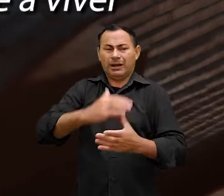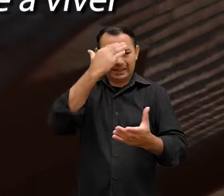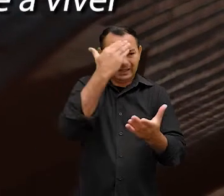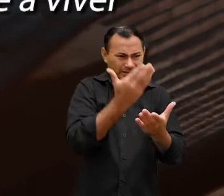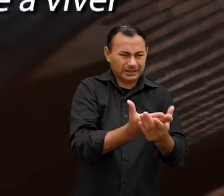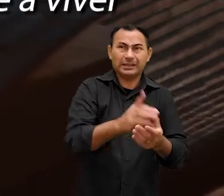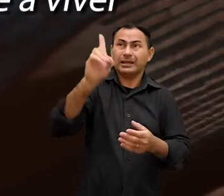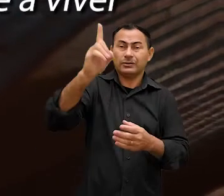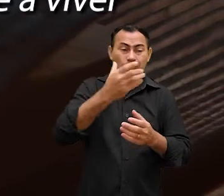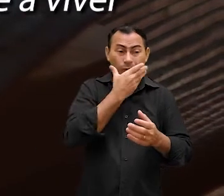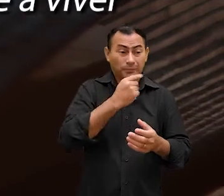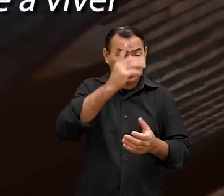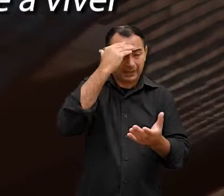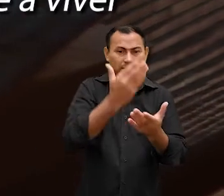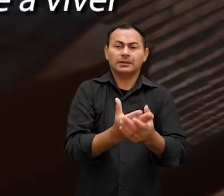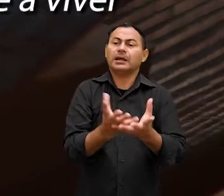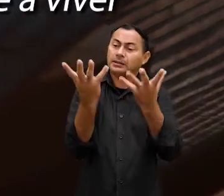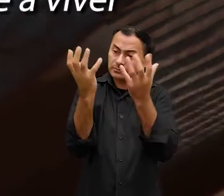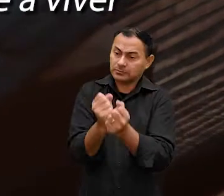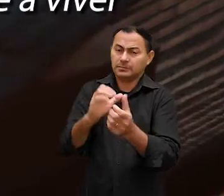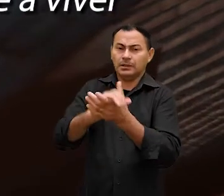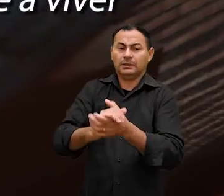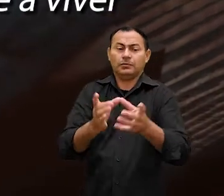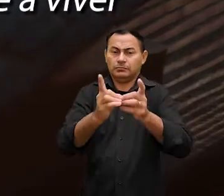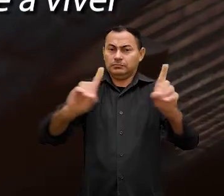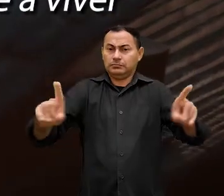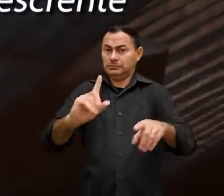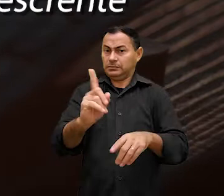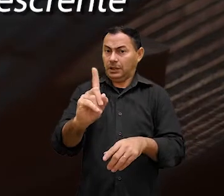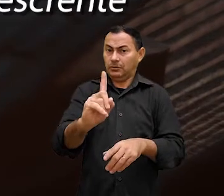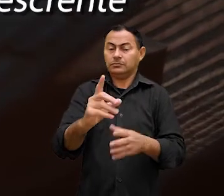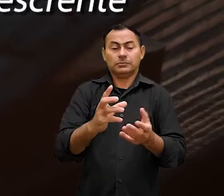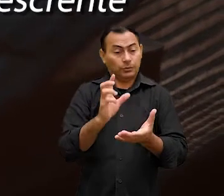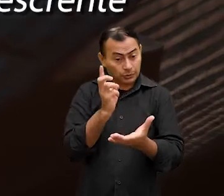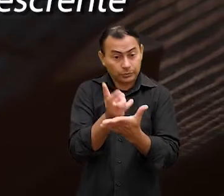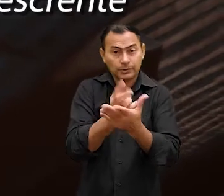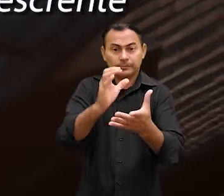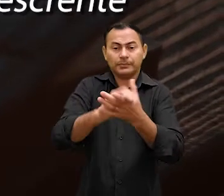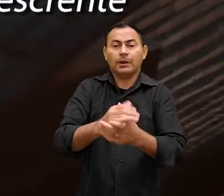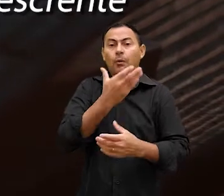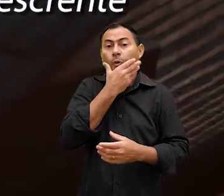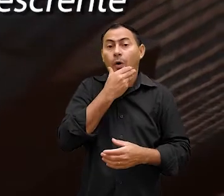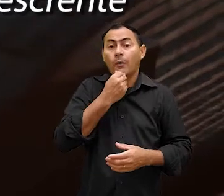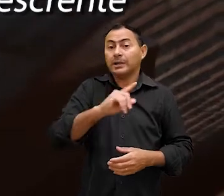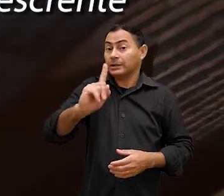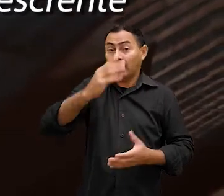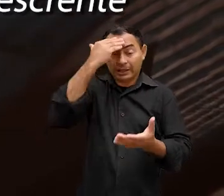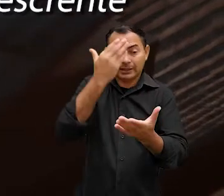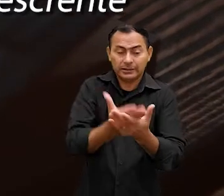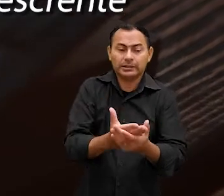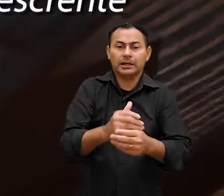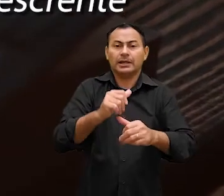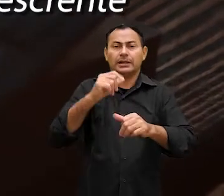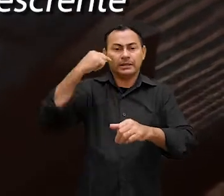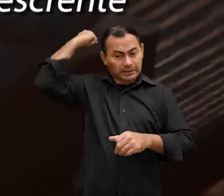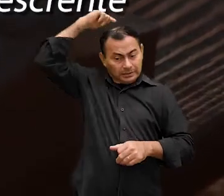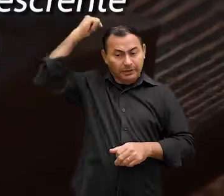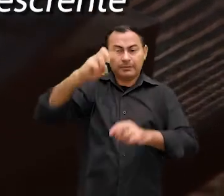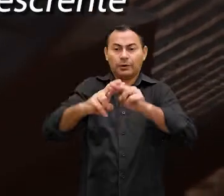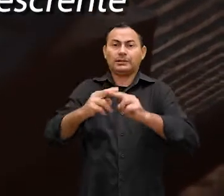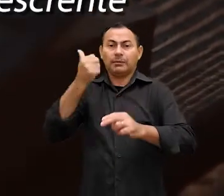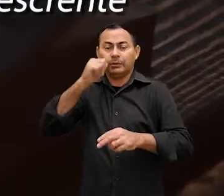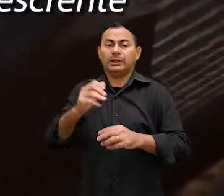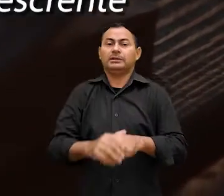ele se dispõe a viver com ela, não se divorcie dele. Pois o marido descrente é santificado por meio da mulher, e a